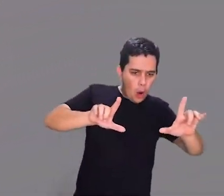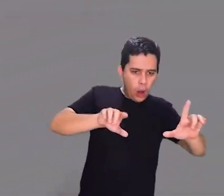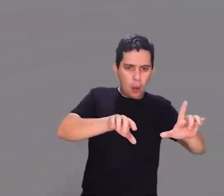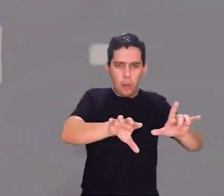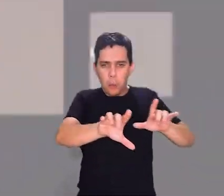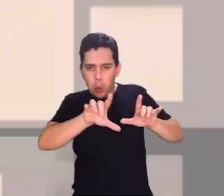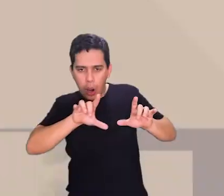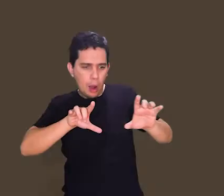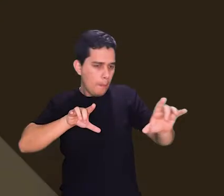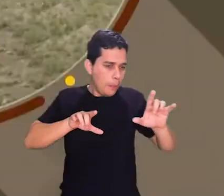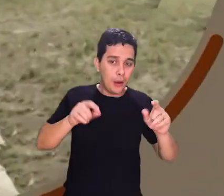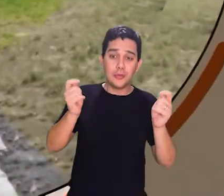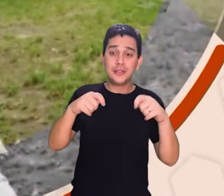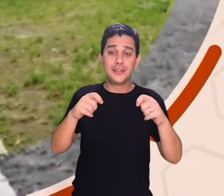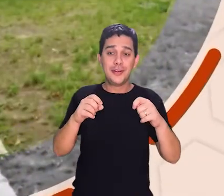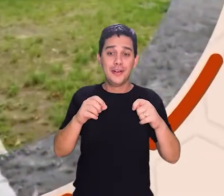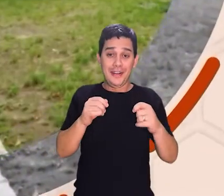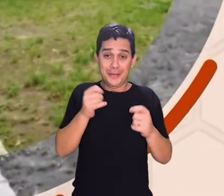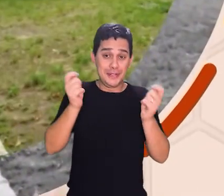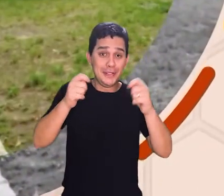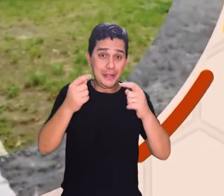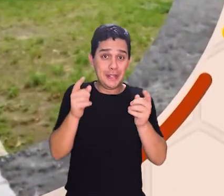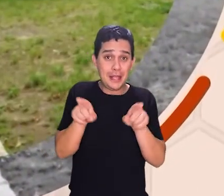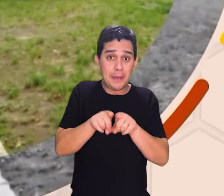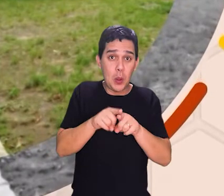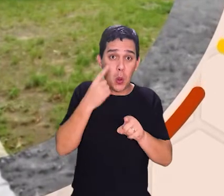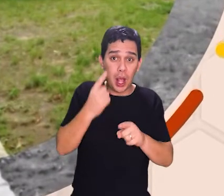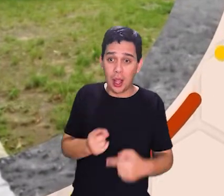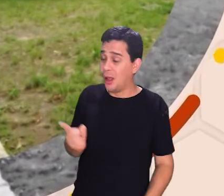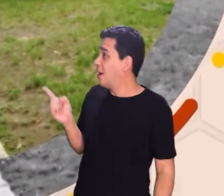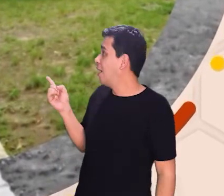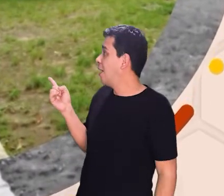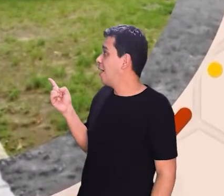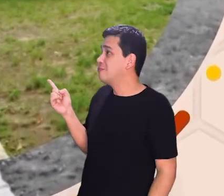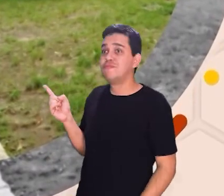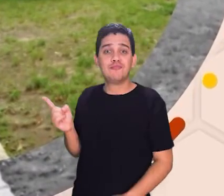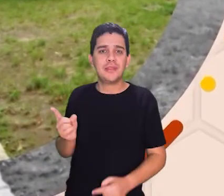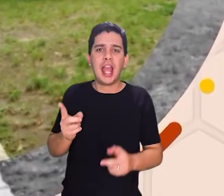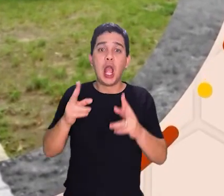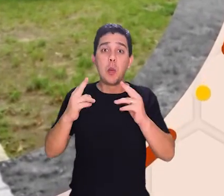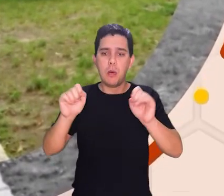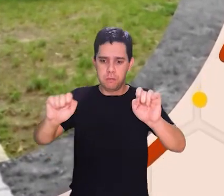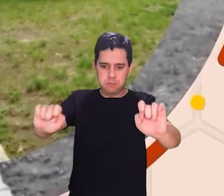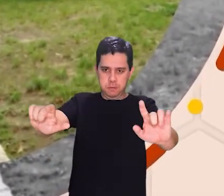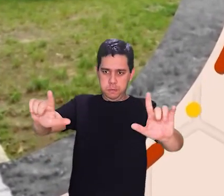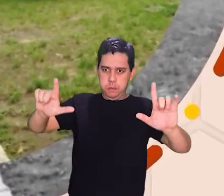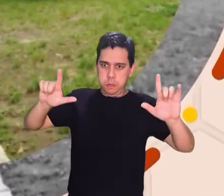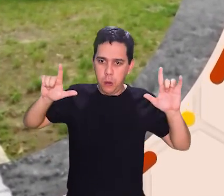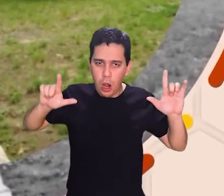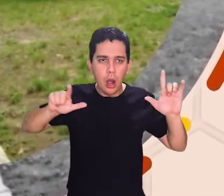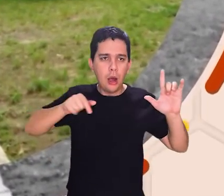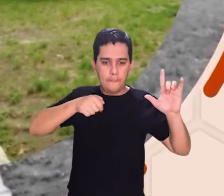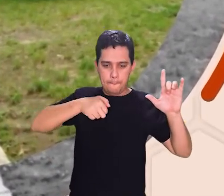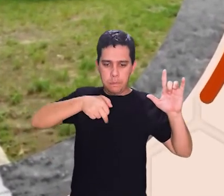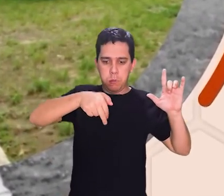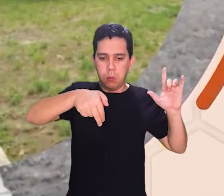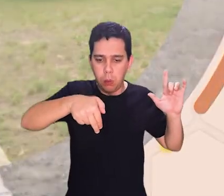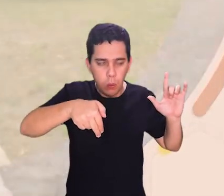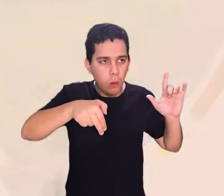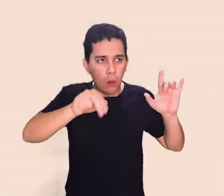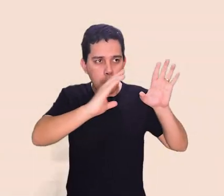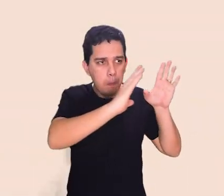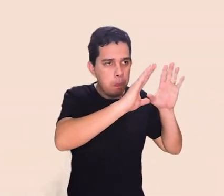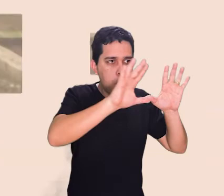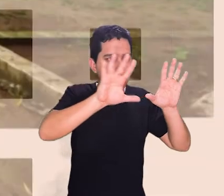virtualmente por todos os espaços daquela unidade, visite os alojamentos, identifique possíveis locais de crime, possíveis locais onde ocorreu